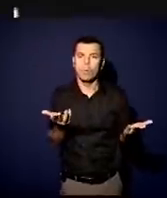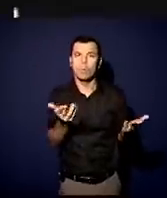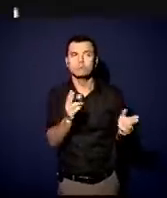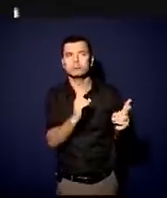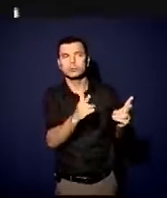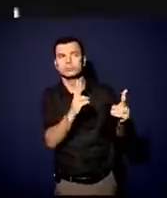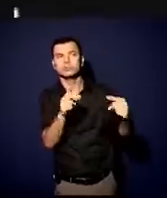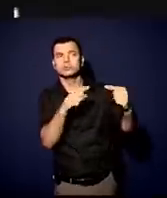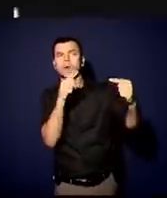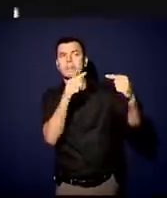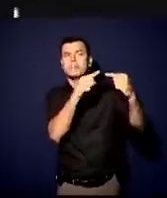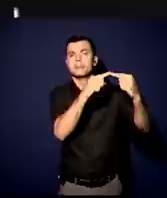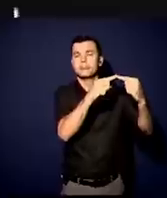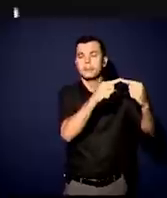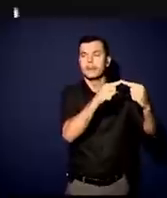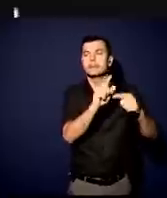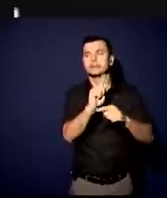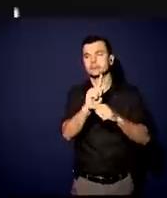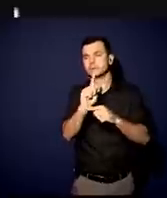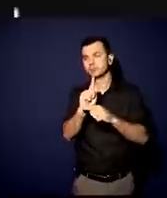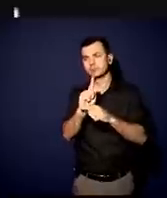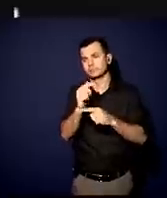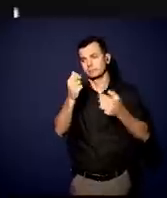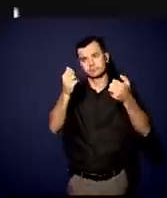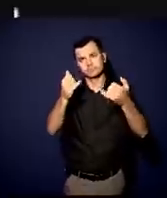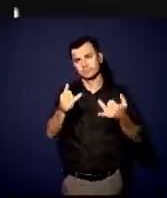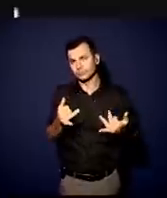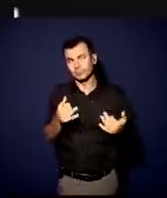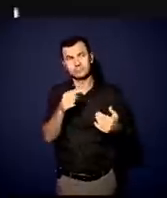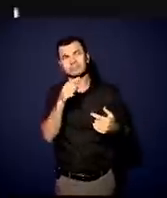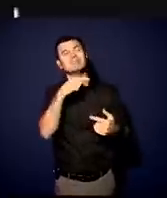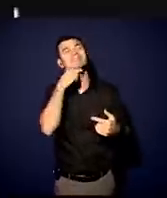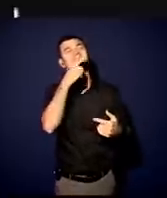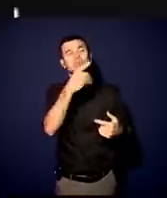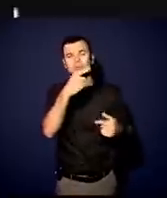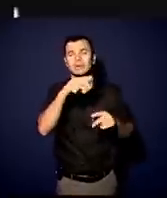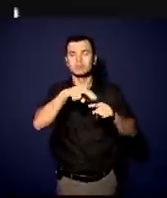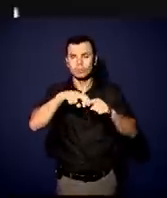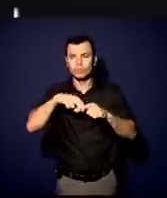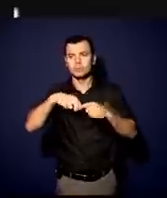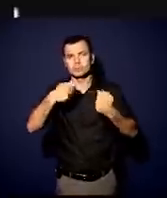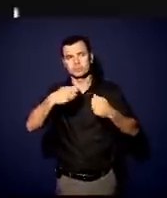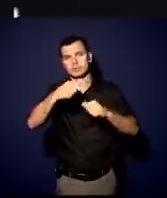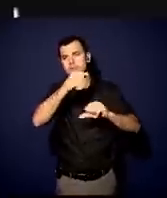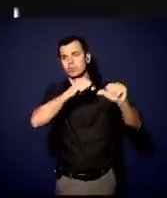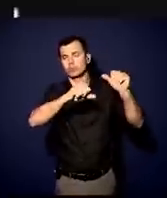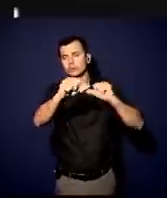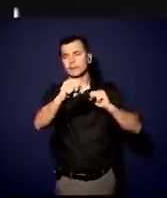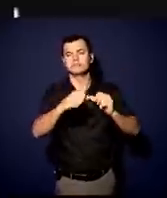outros como os gestores colocaram a meta é inating Foi por isso deveria ser alterada Obrigado